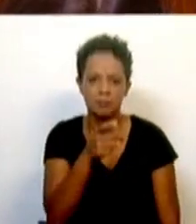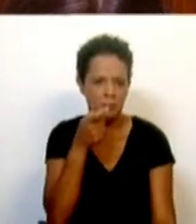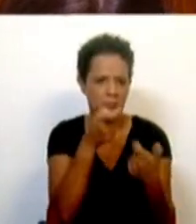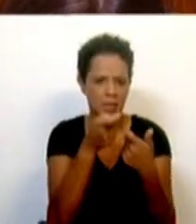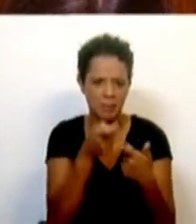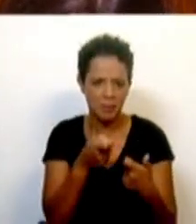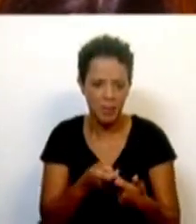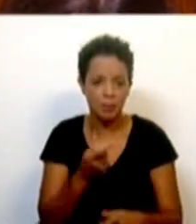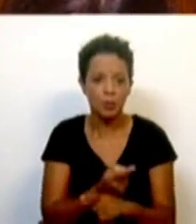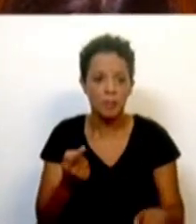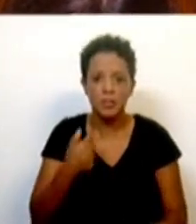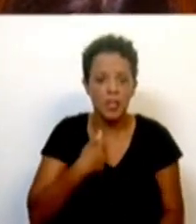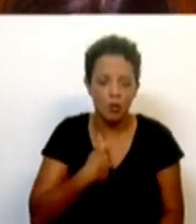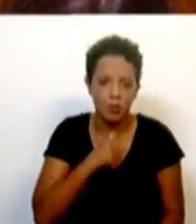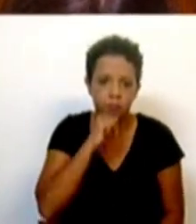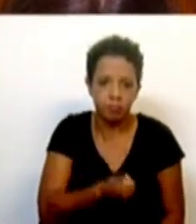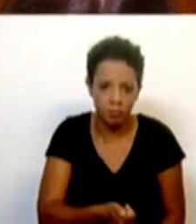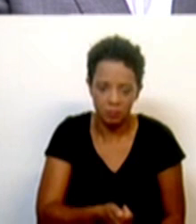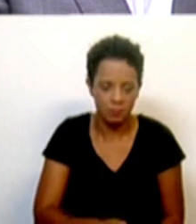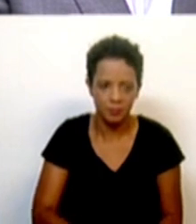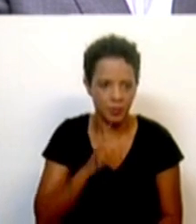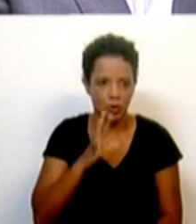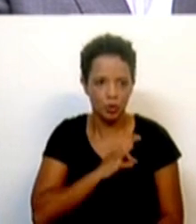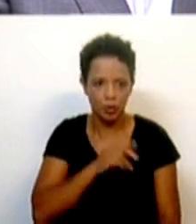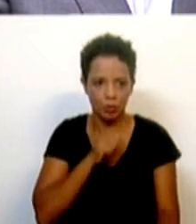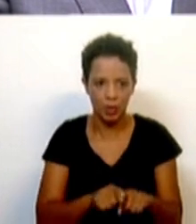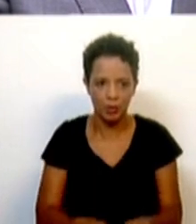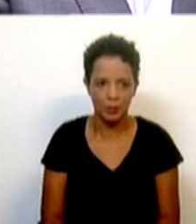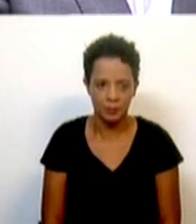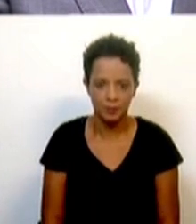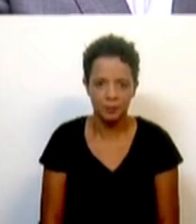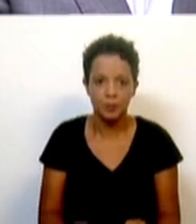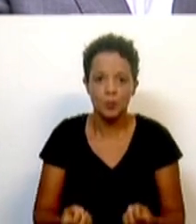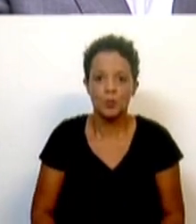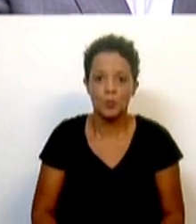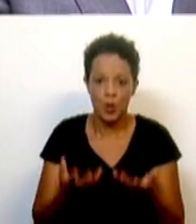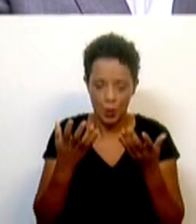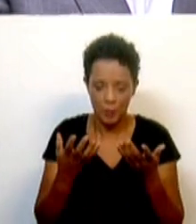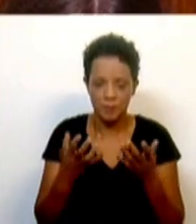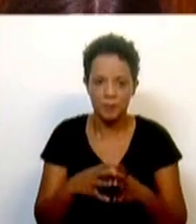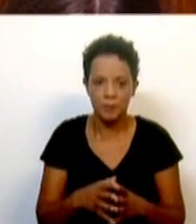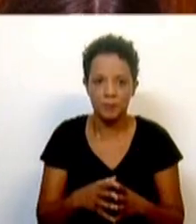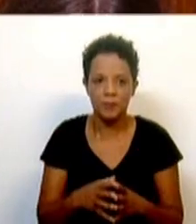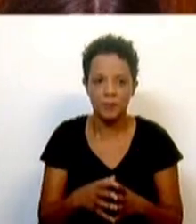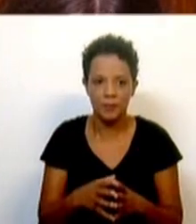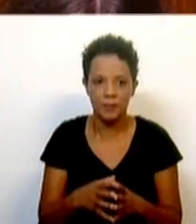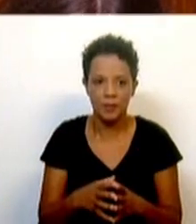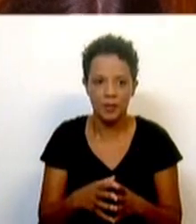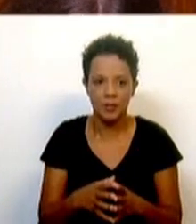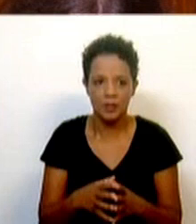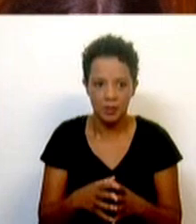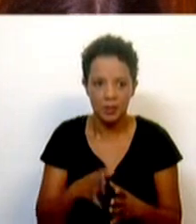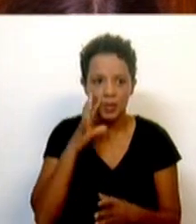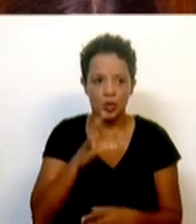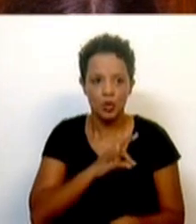letra, porque eu não sou capaz de o fazer, Sr. Deputado. Finalmente, e chegando